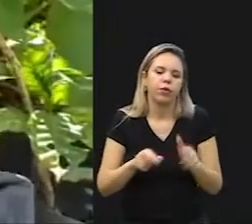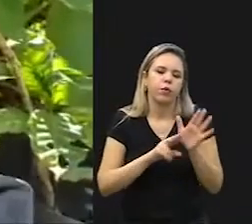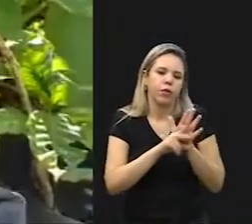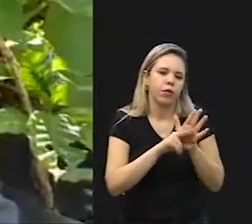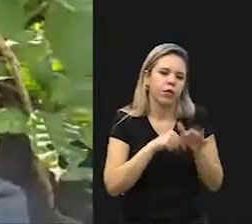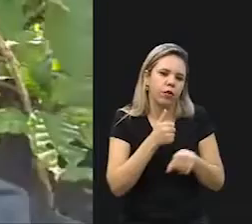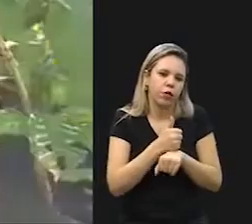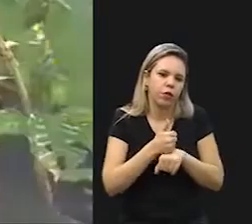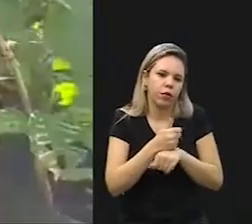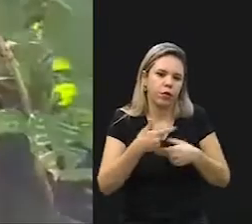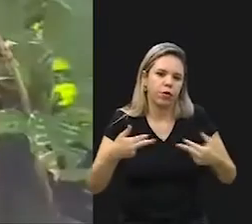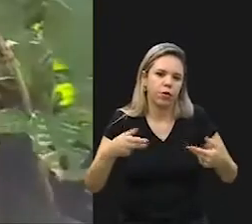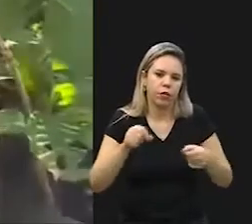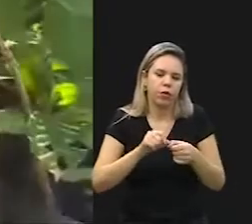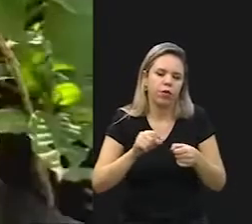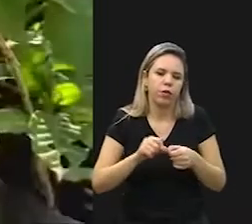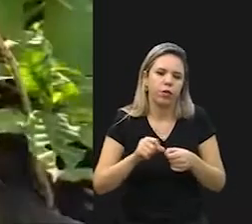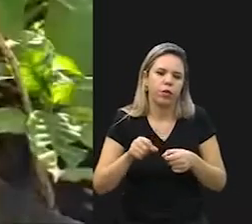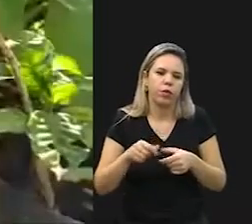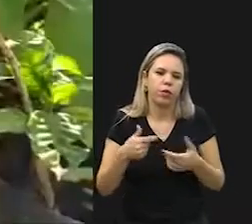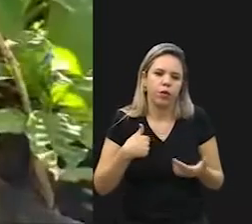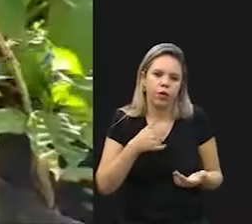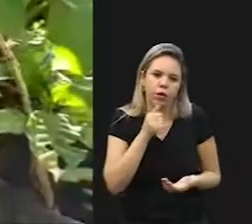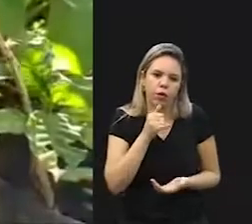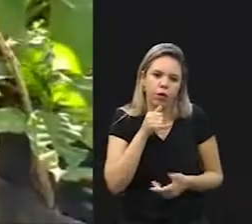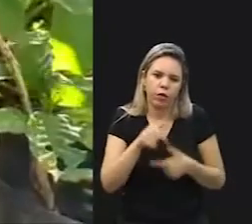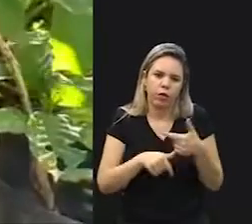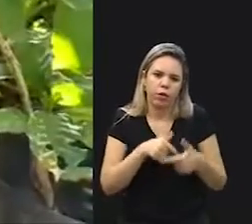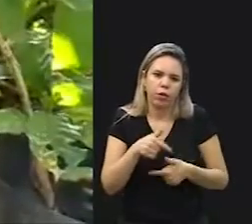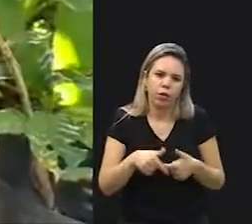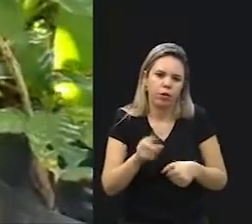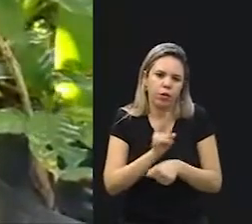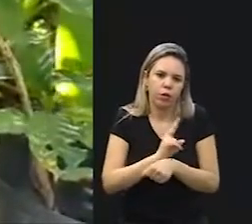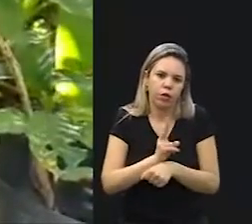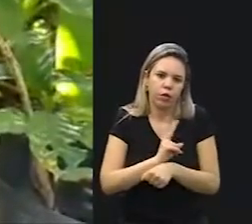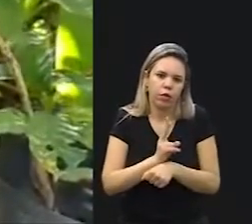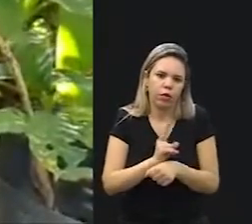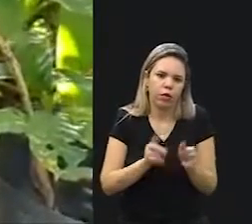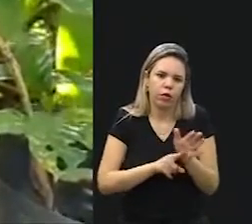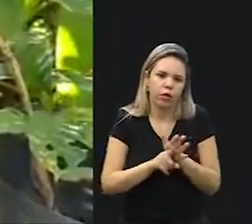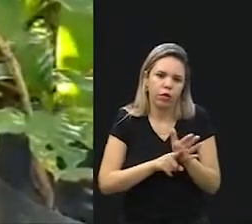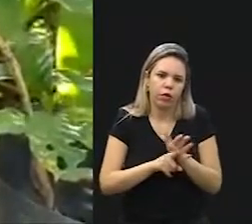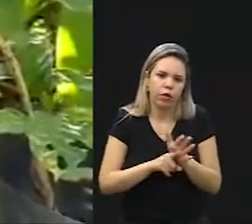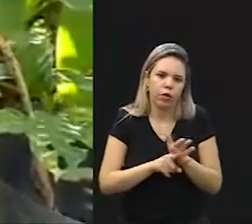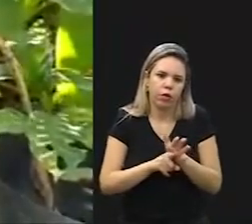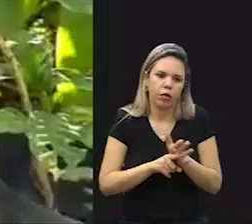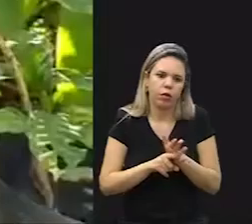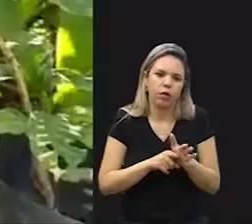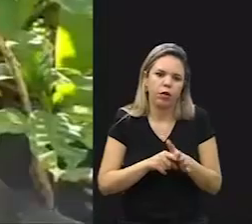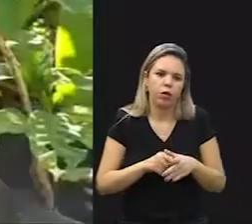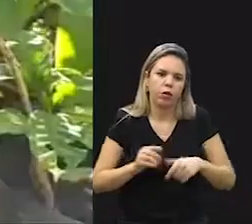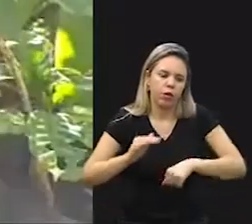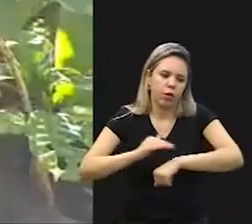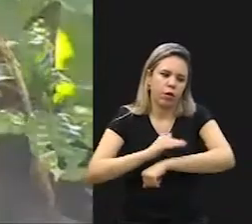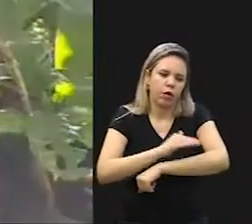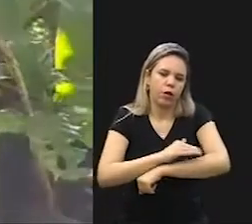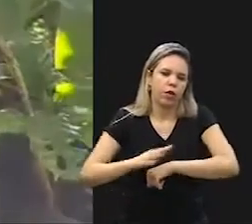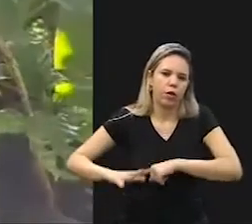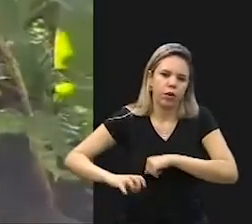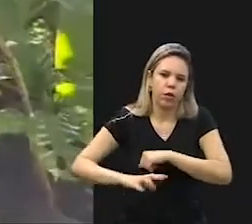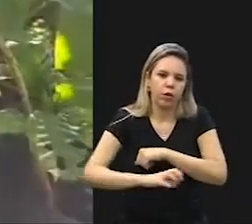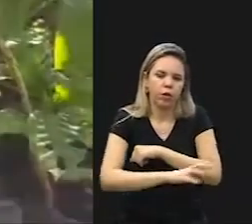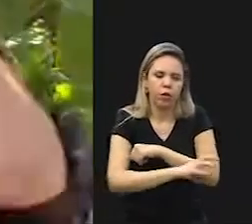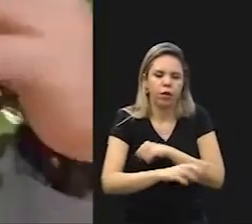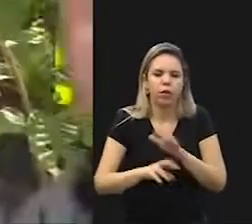ele pode atuar em diferentes frentes. Eu, por exemplo, trabalho com monitoramento e levantamento dos répteis e anfíbios, mas os biólogos